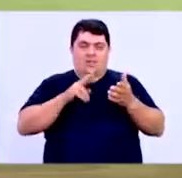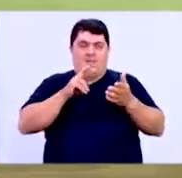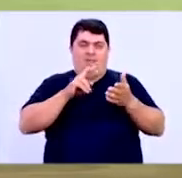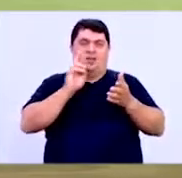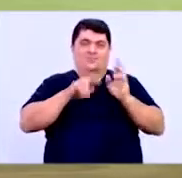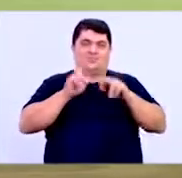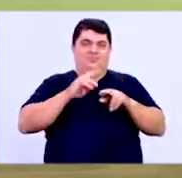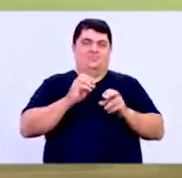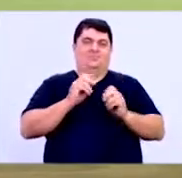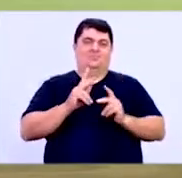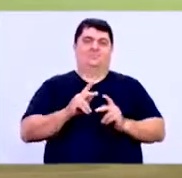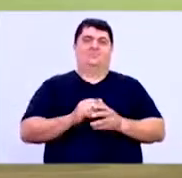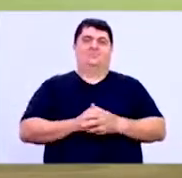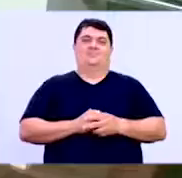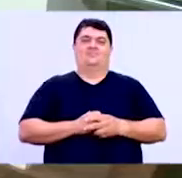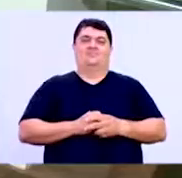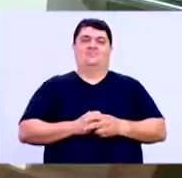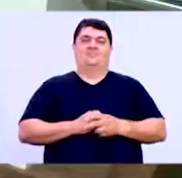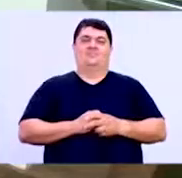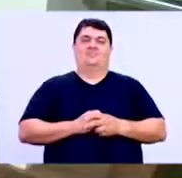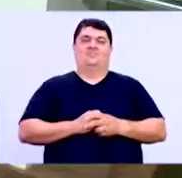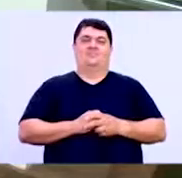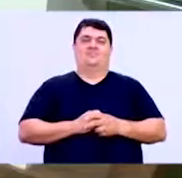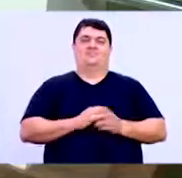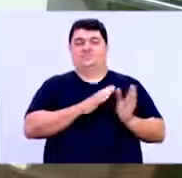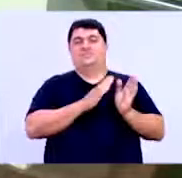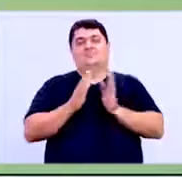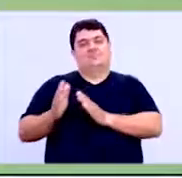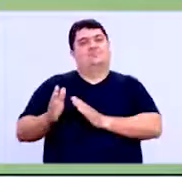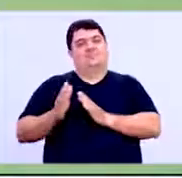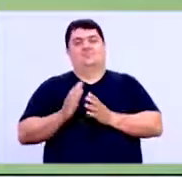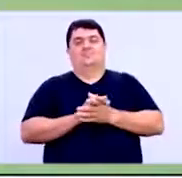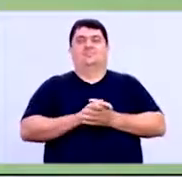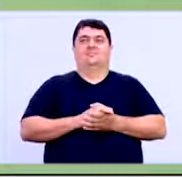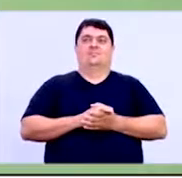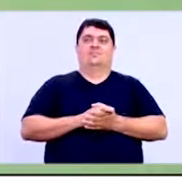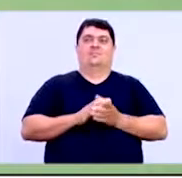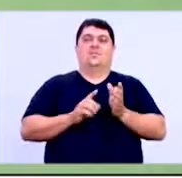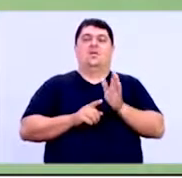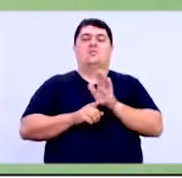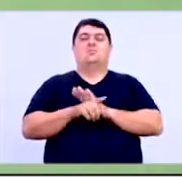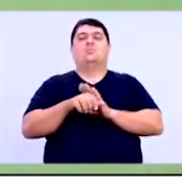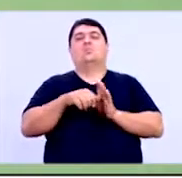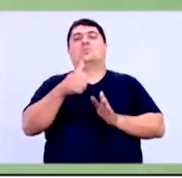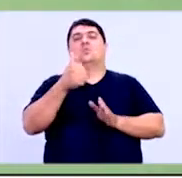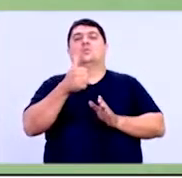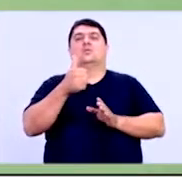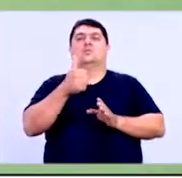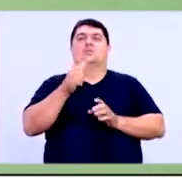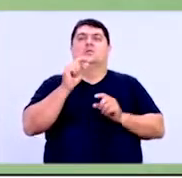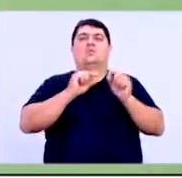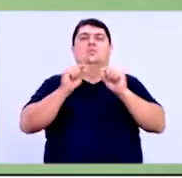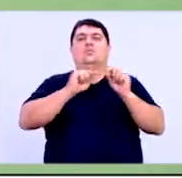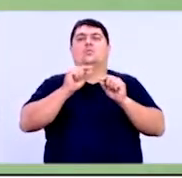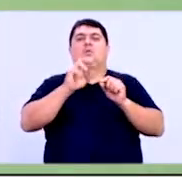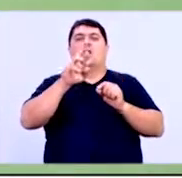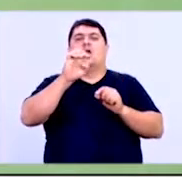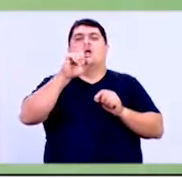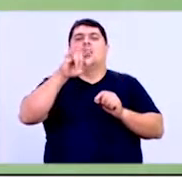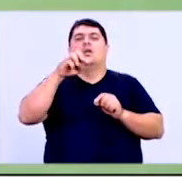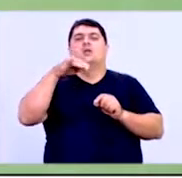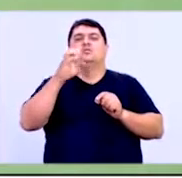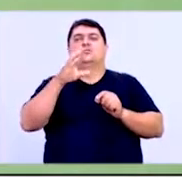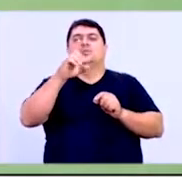então. E aí, professor, vamos lá, Denise. Vamos. Então, a primeira pergunta é: o que é regime de caixa?